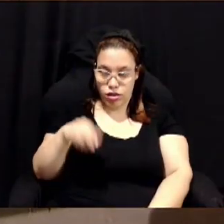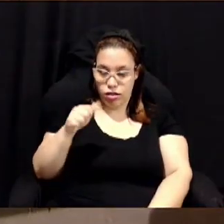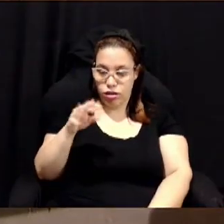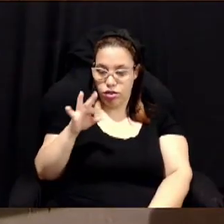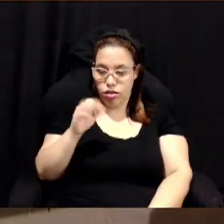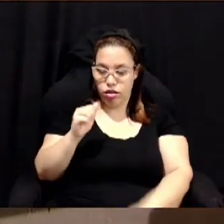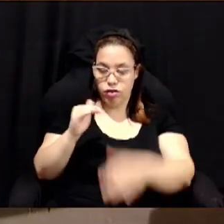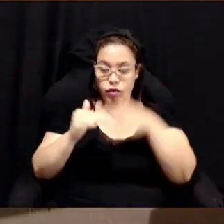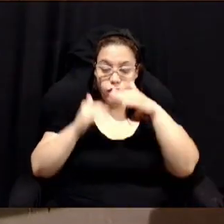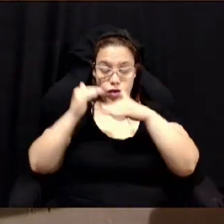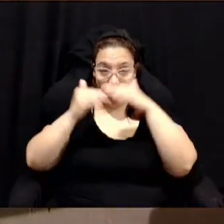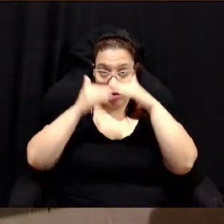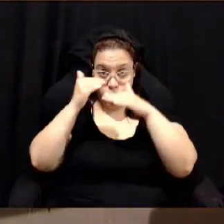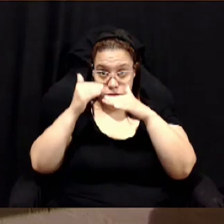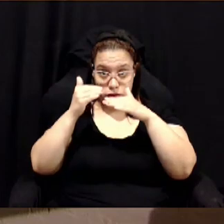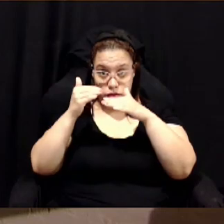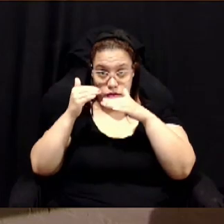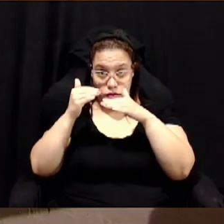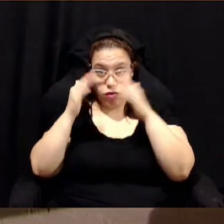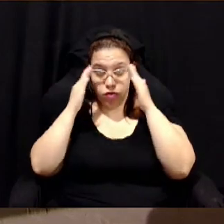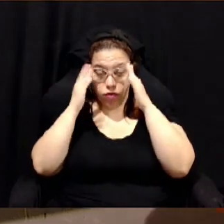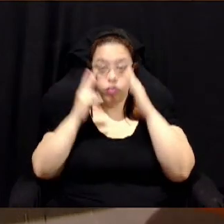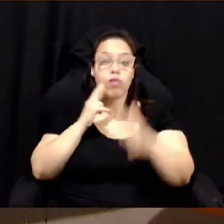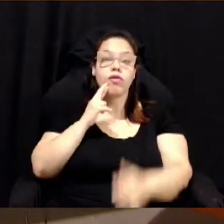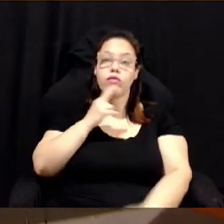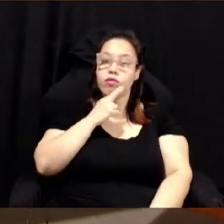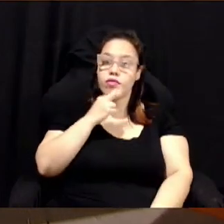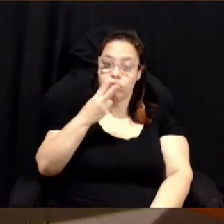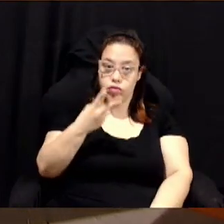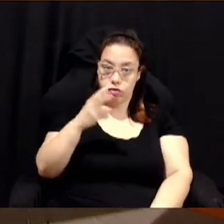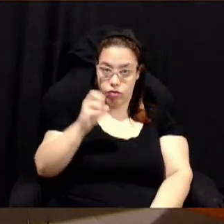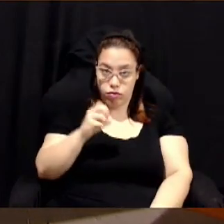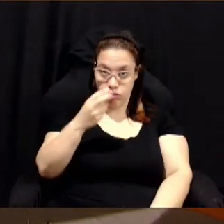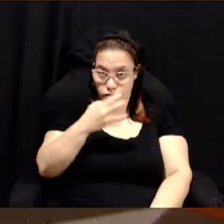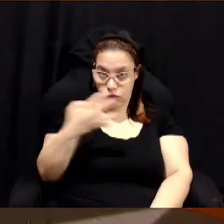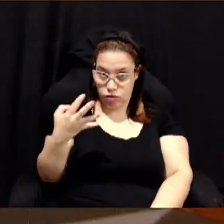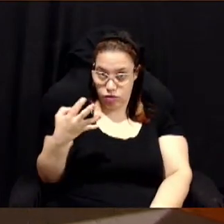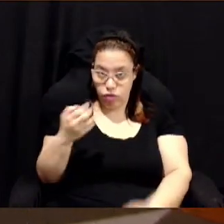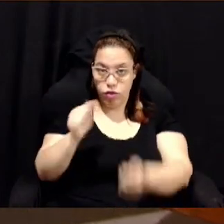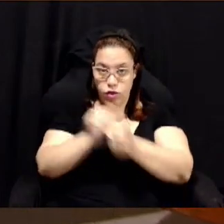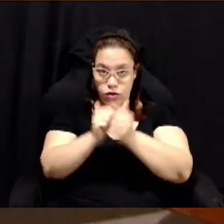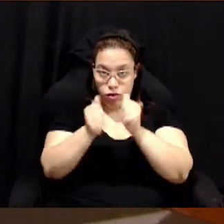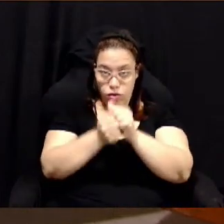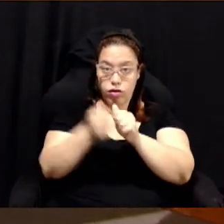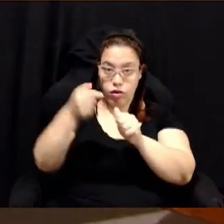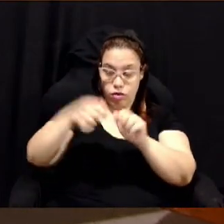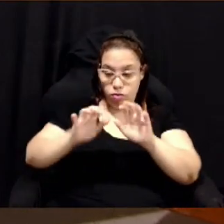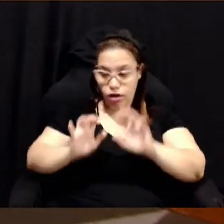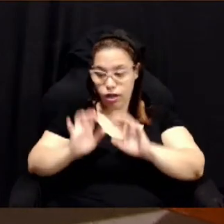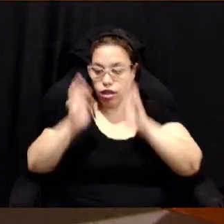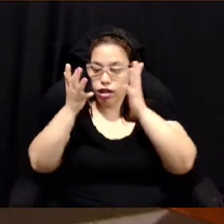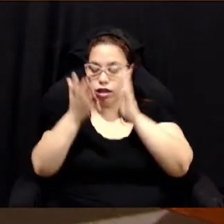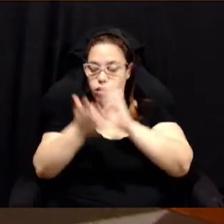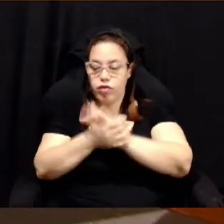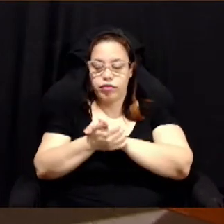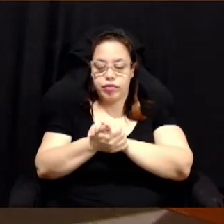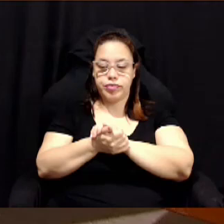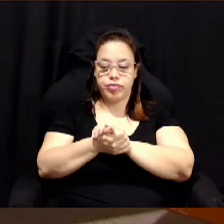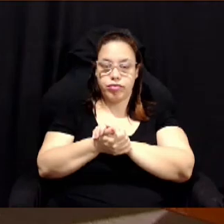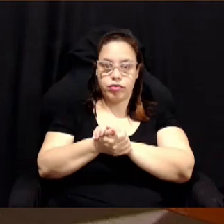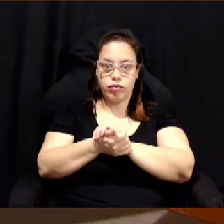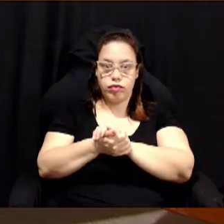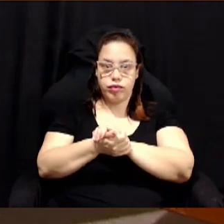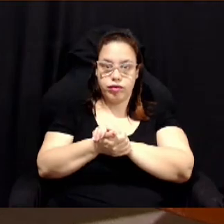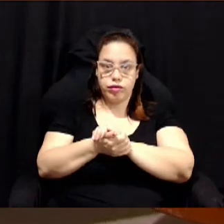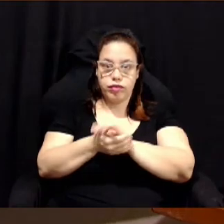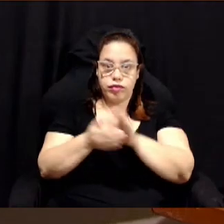desenvolvido para o Restaurante Week de 2024. A gente adaptou para essa edição e desde que a gente lançou esse prato